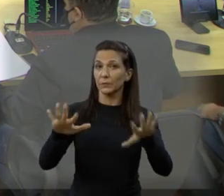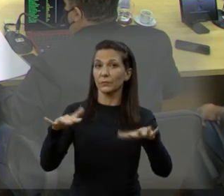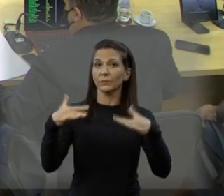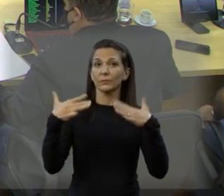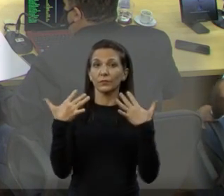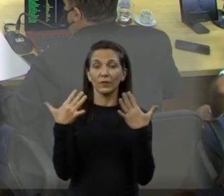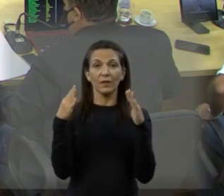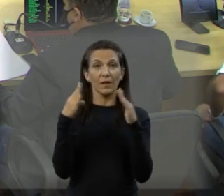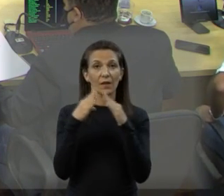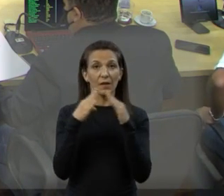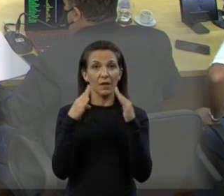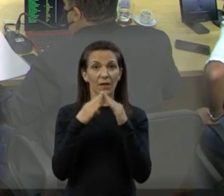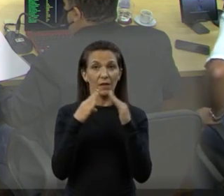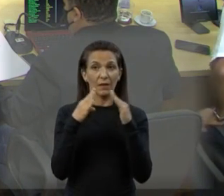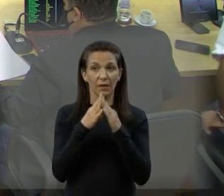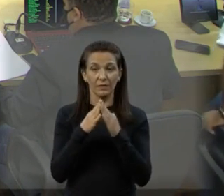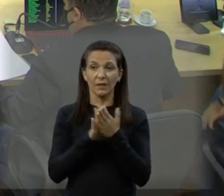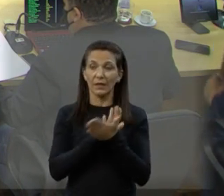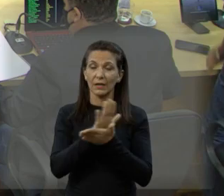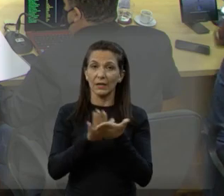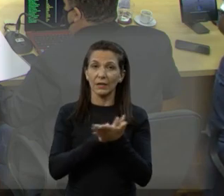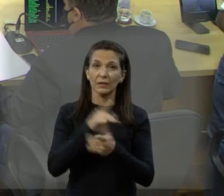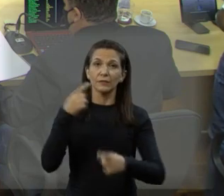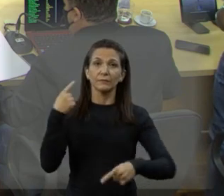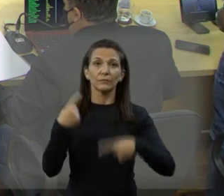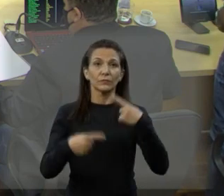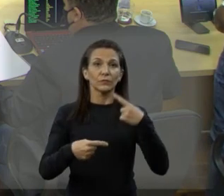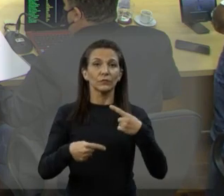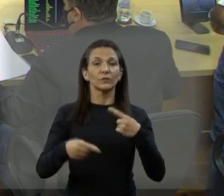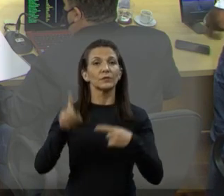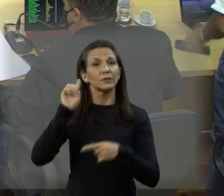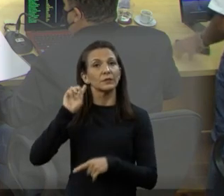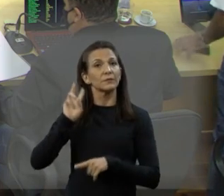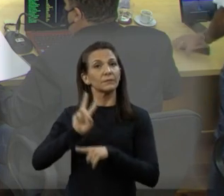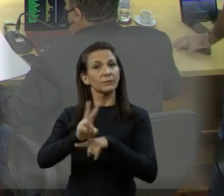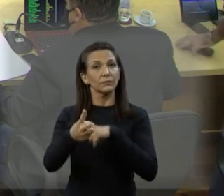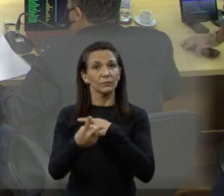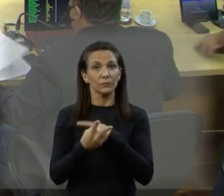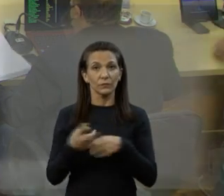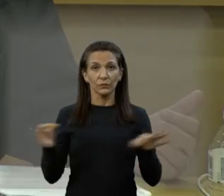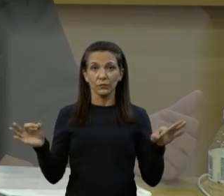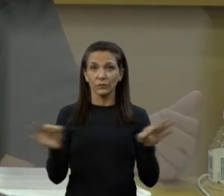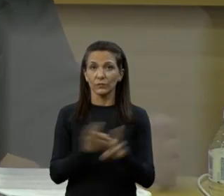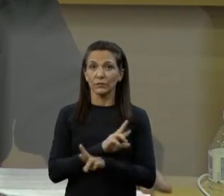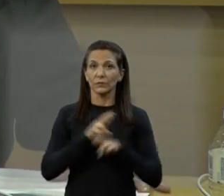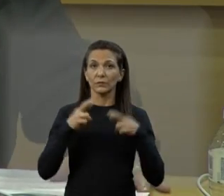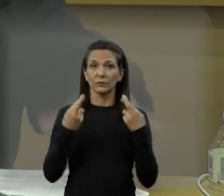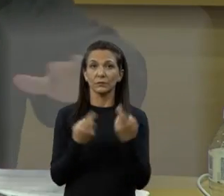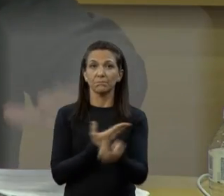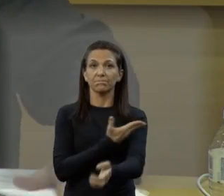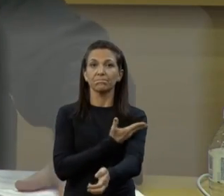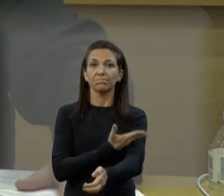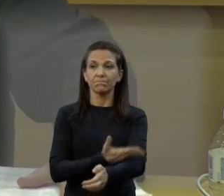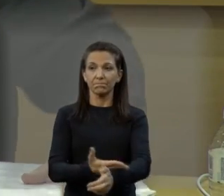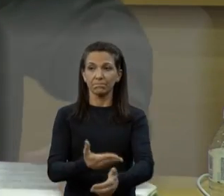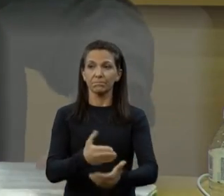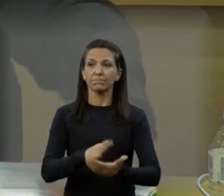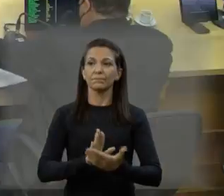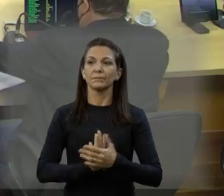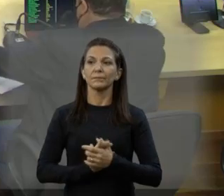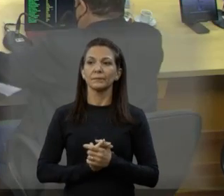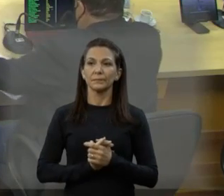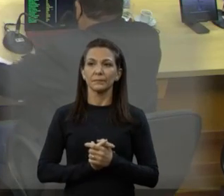em casa nada mais havendo a ser tratado sobre a proteção de Deus declaro encerrada a presente sessão a